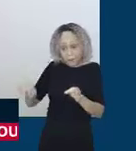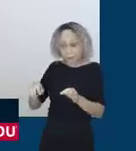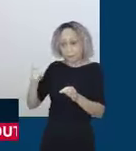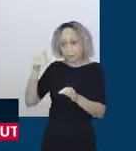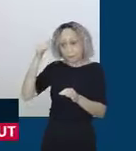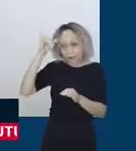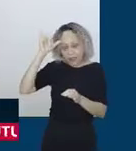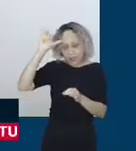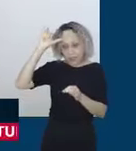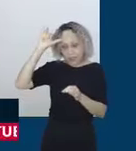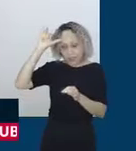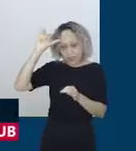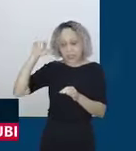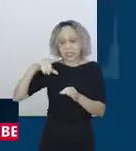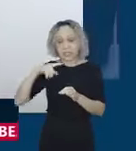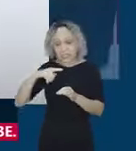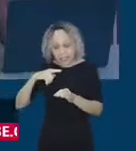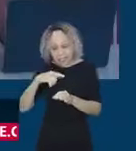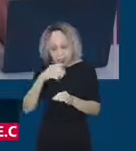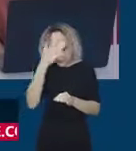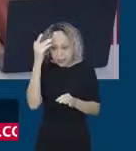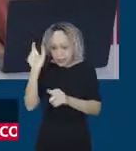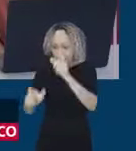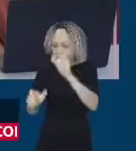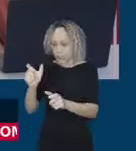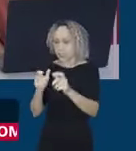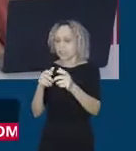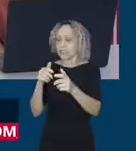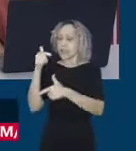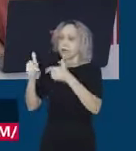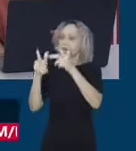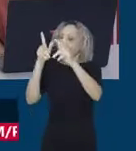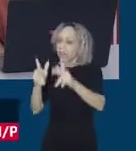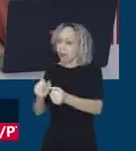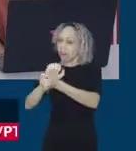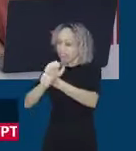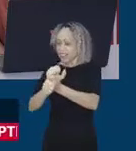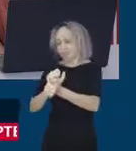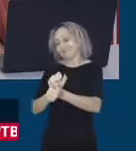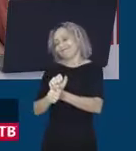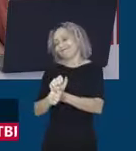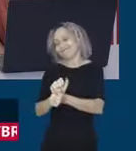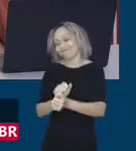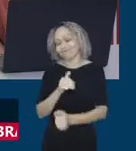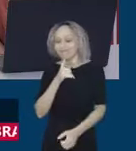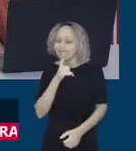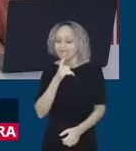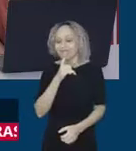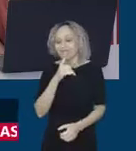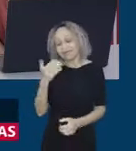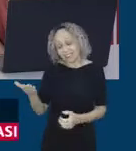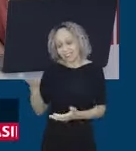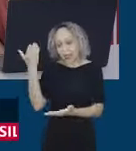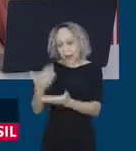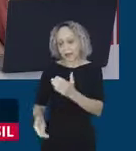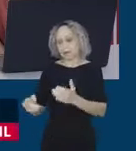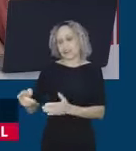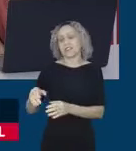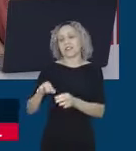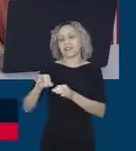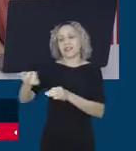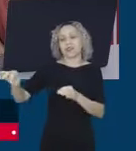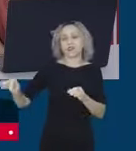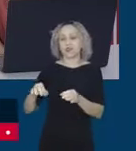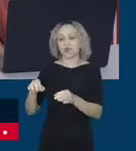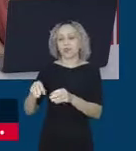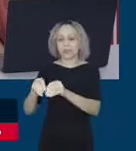na Comissão de Direitos Humanos que eu tentei resumir aqui com esses pequenos dados que eu te falei, mas